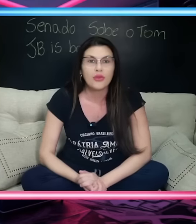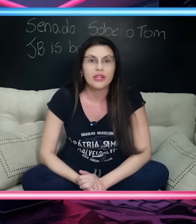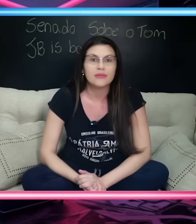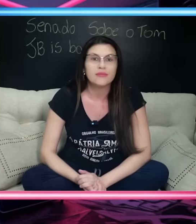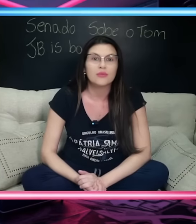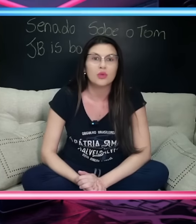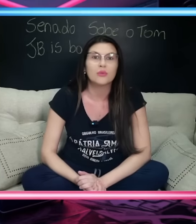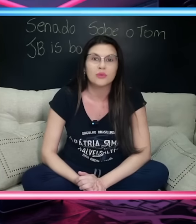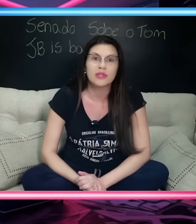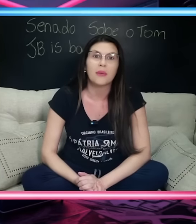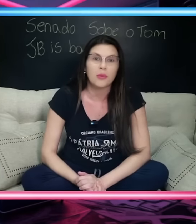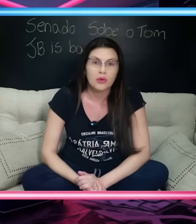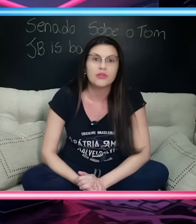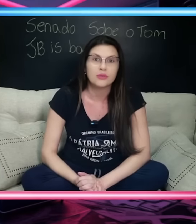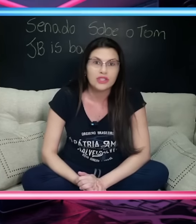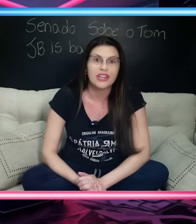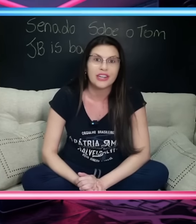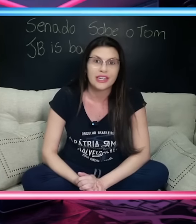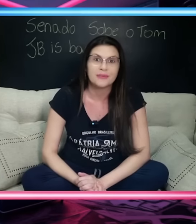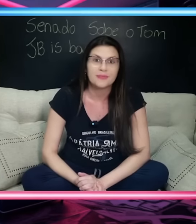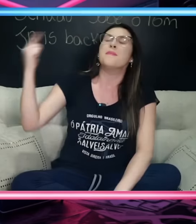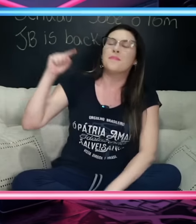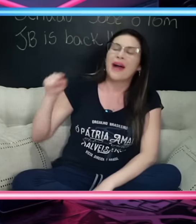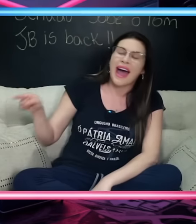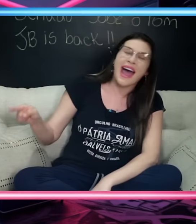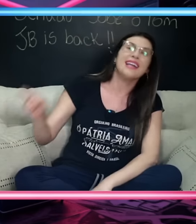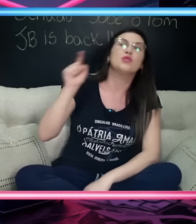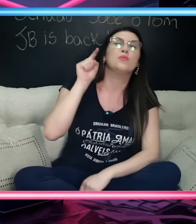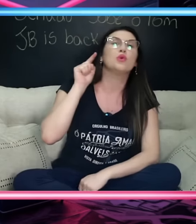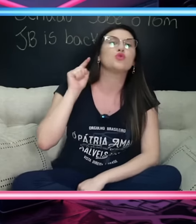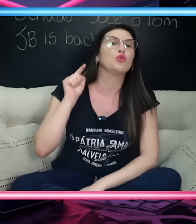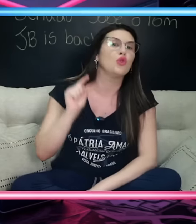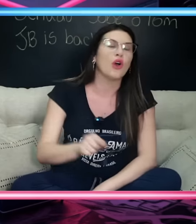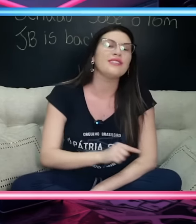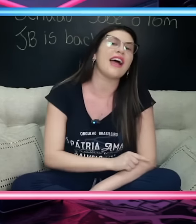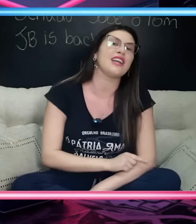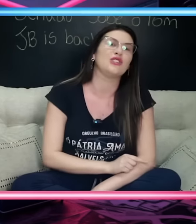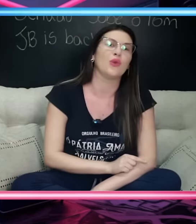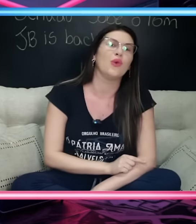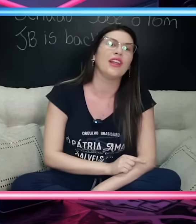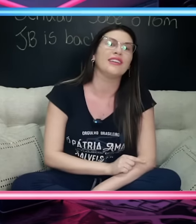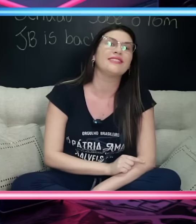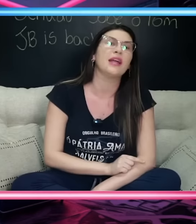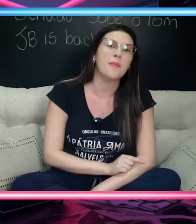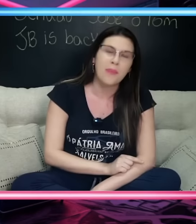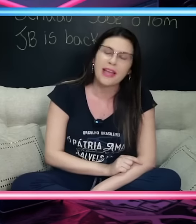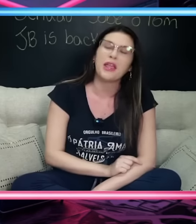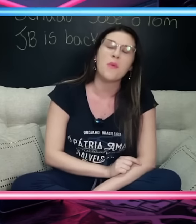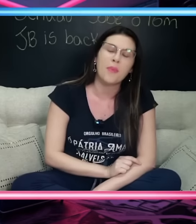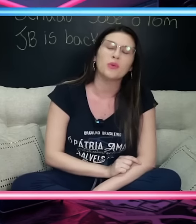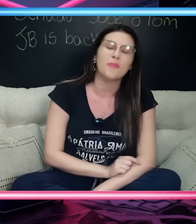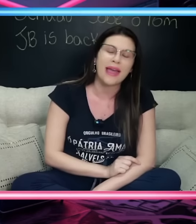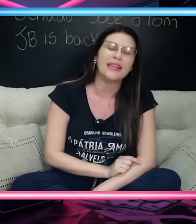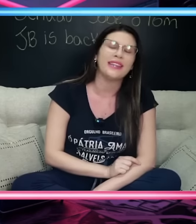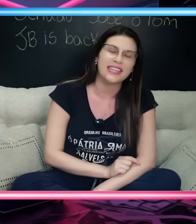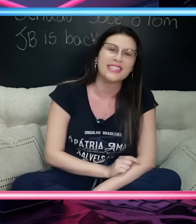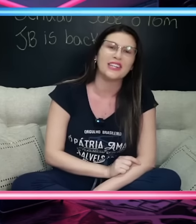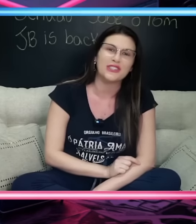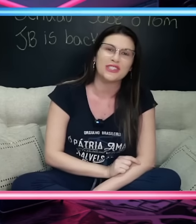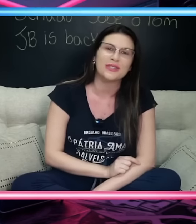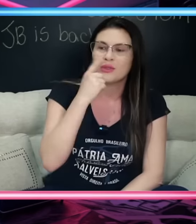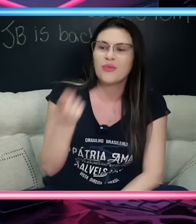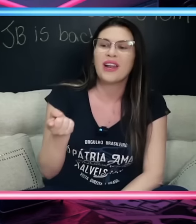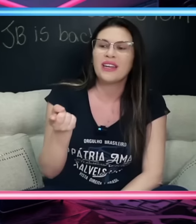tofo todo mundo sabe onde isso chega né mas o moço dois da rede Lula também tem um ponto Mega